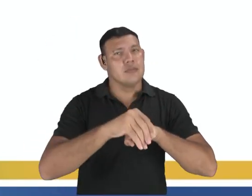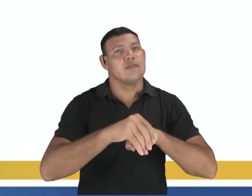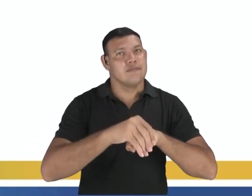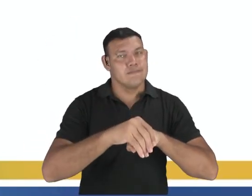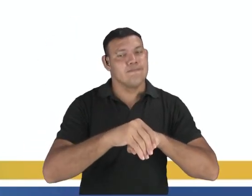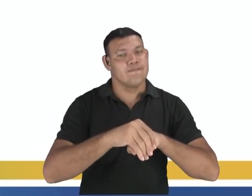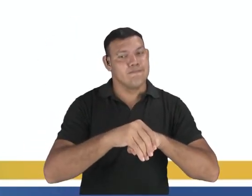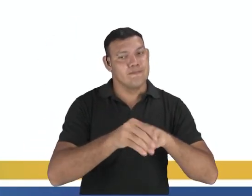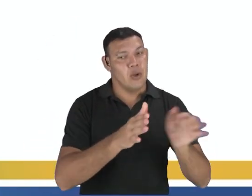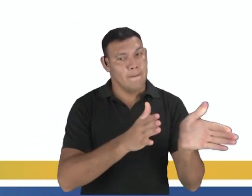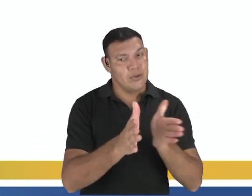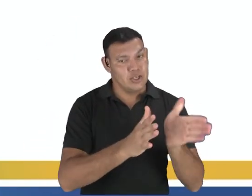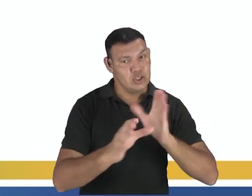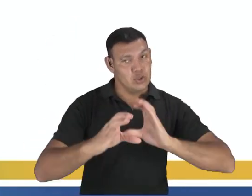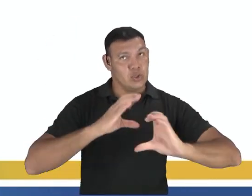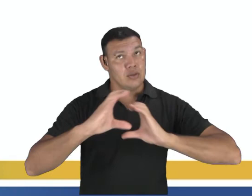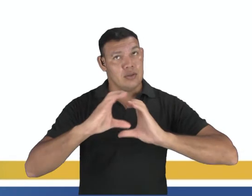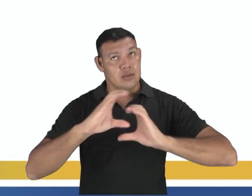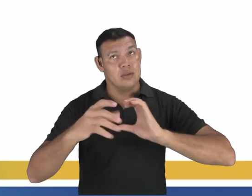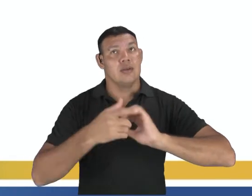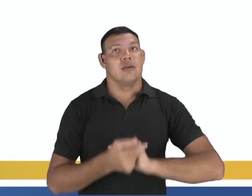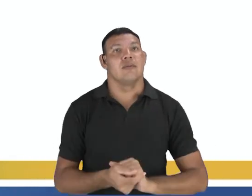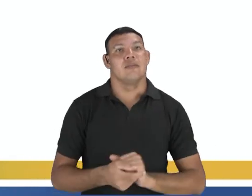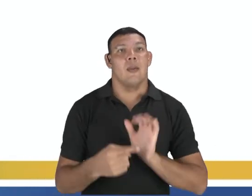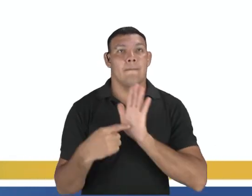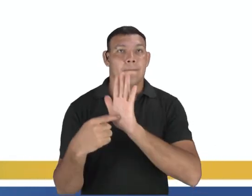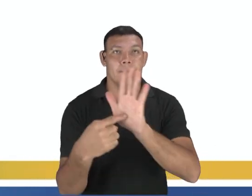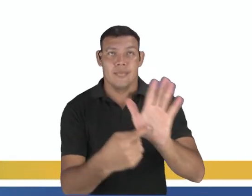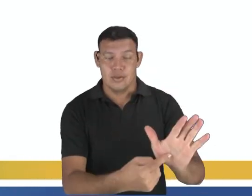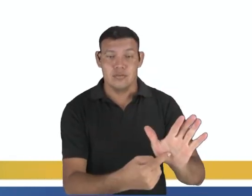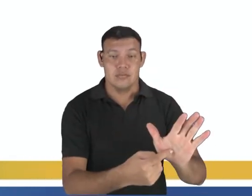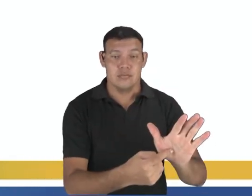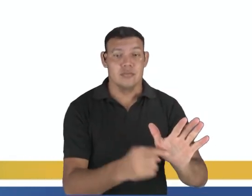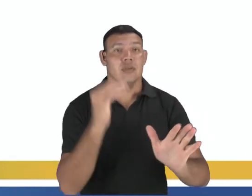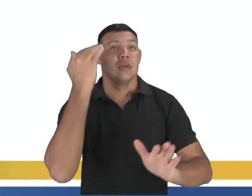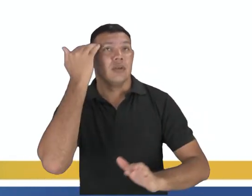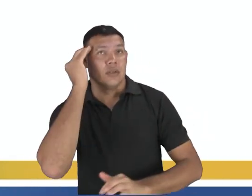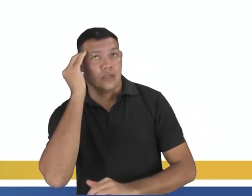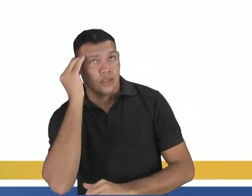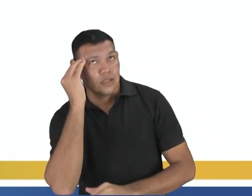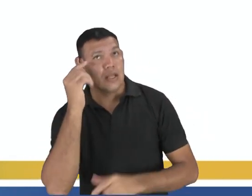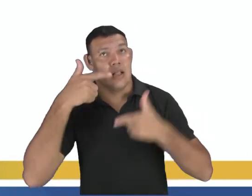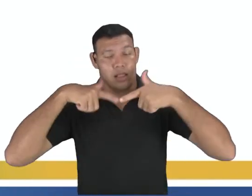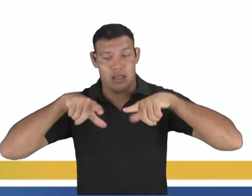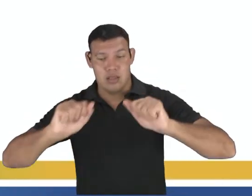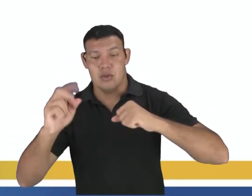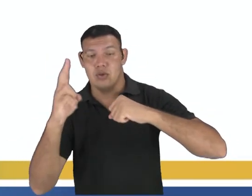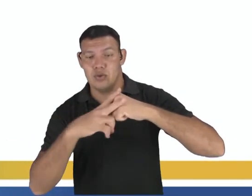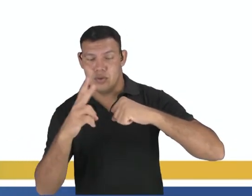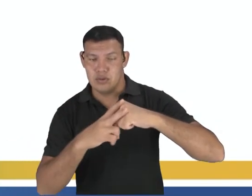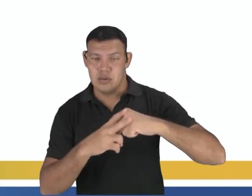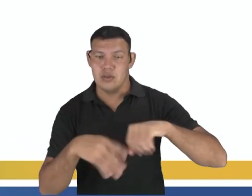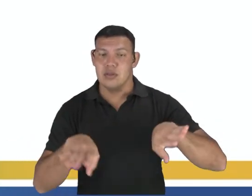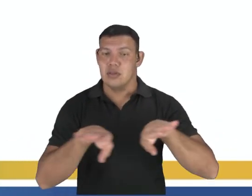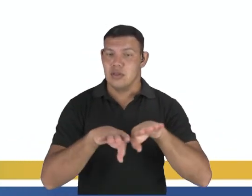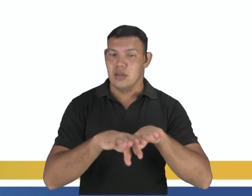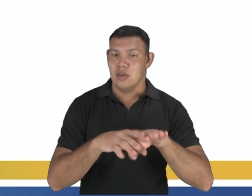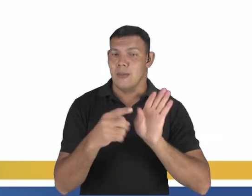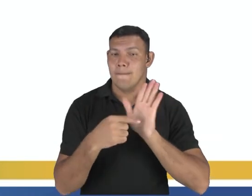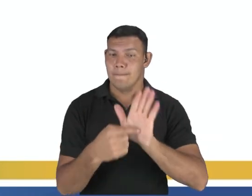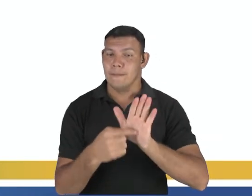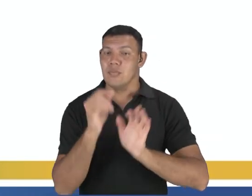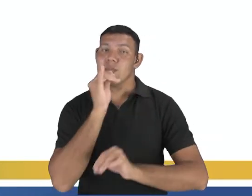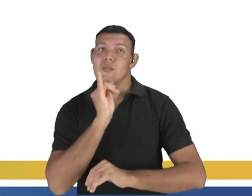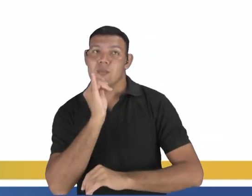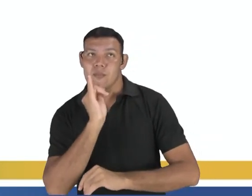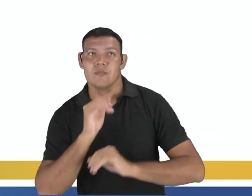ao processo comunicativo, retrate o que você compreendeu sobre linguagem verbal e dê exemplos. Vamos lembrar lá o